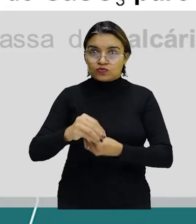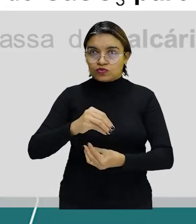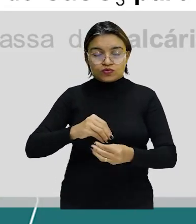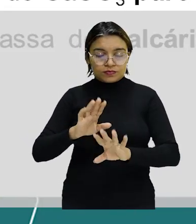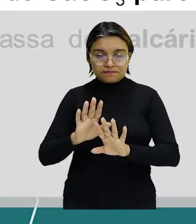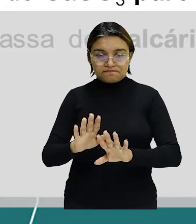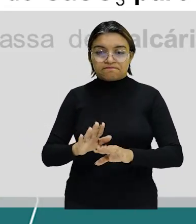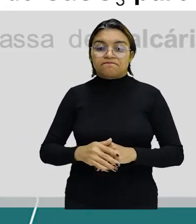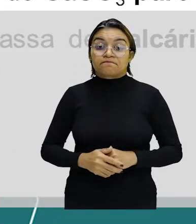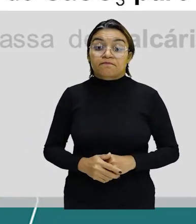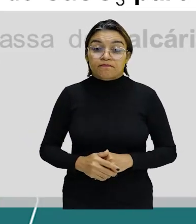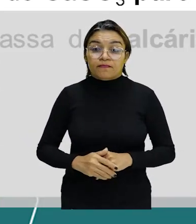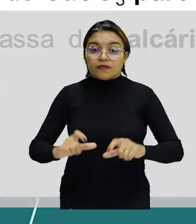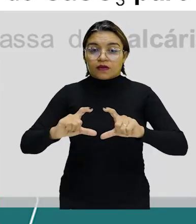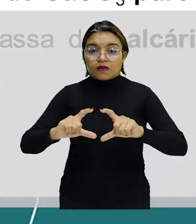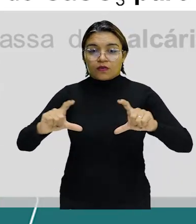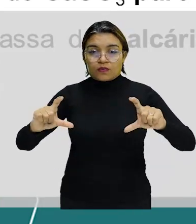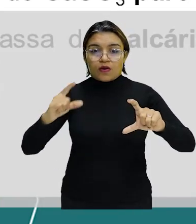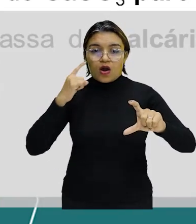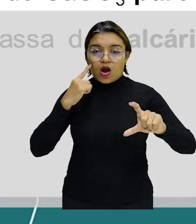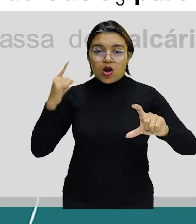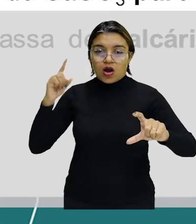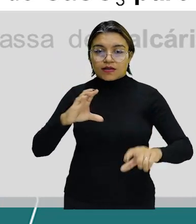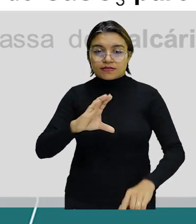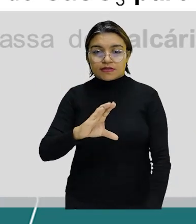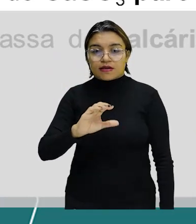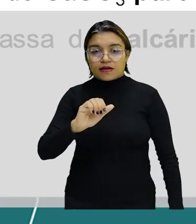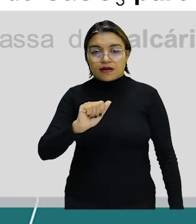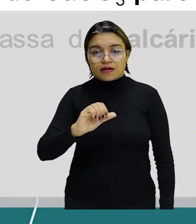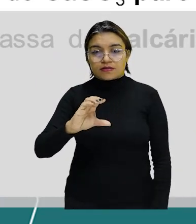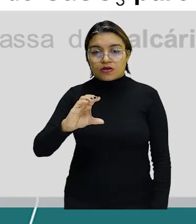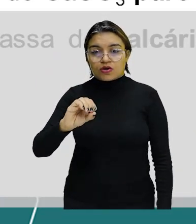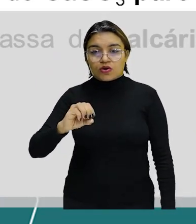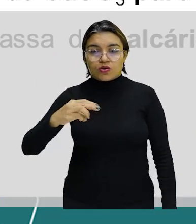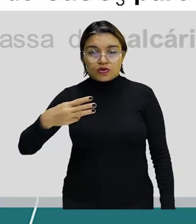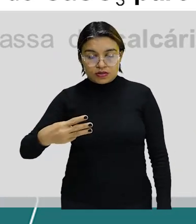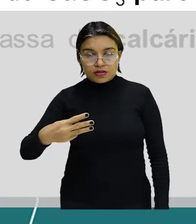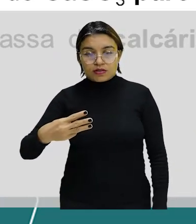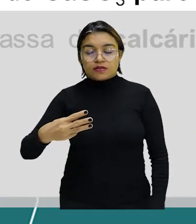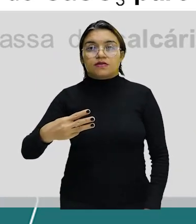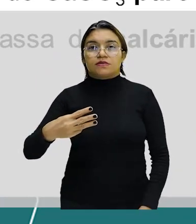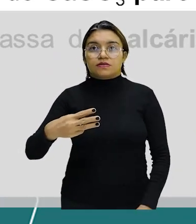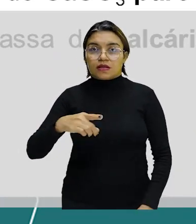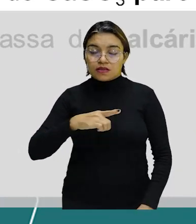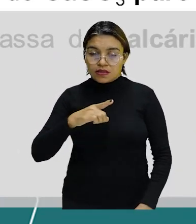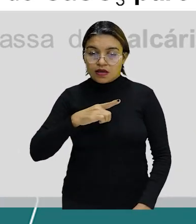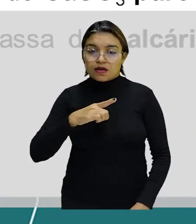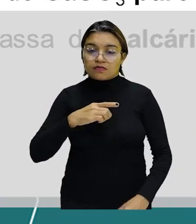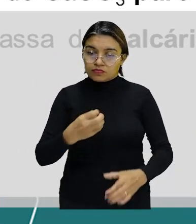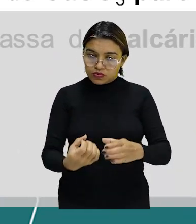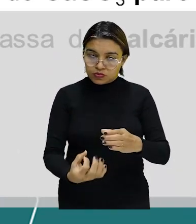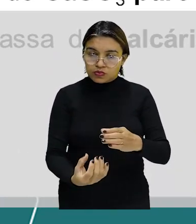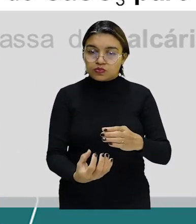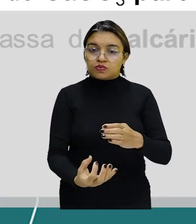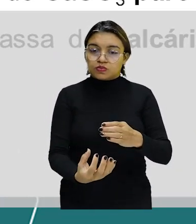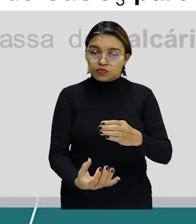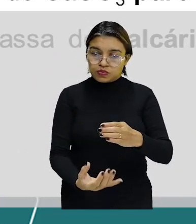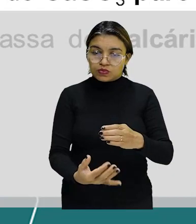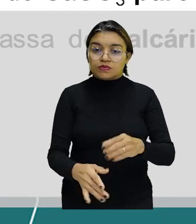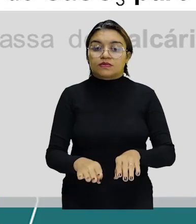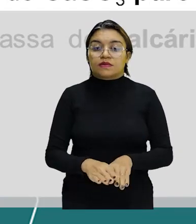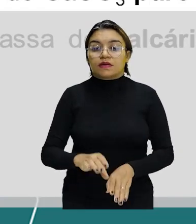a equação é o carbonato de cálcio, certo? Por meio do aquecimento, se decompondo em óxido de